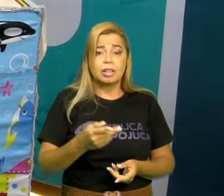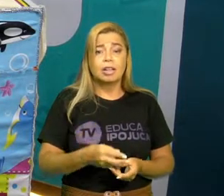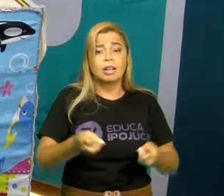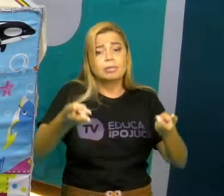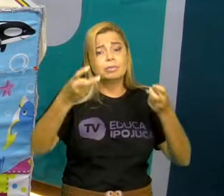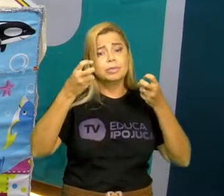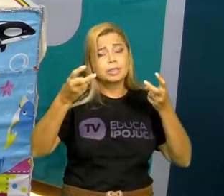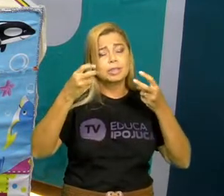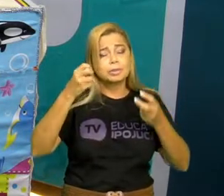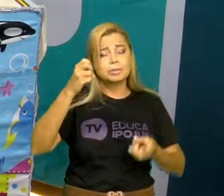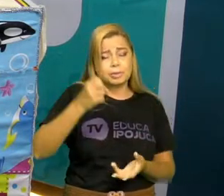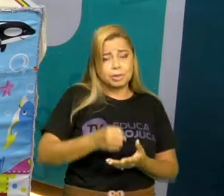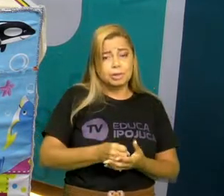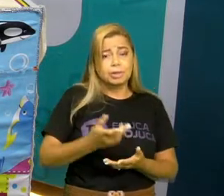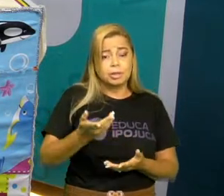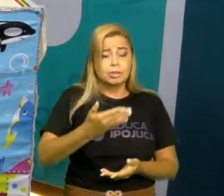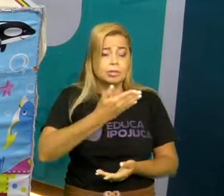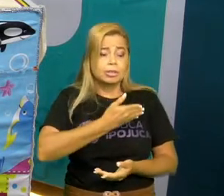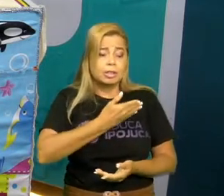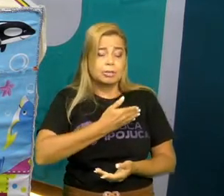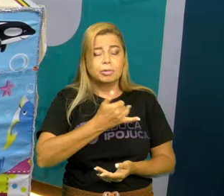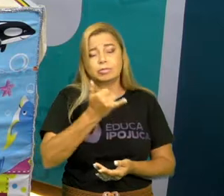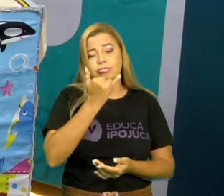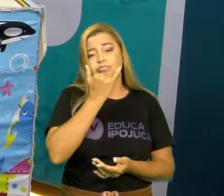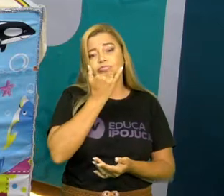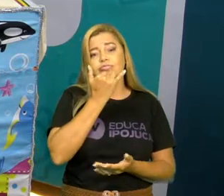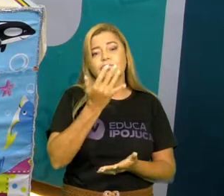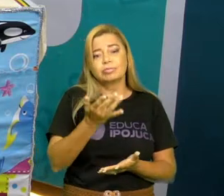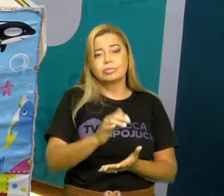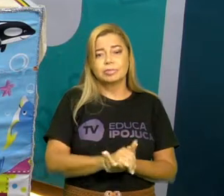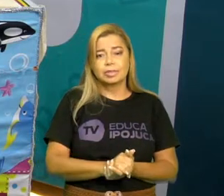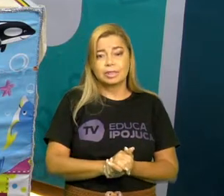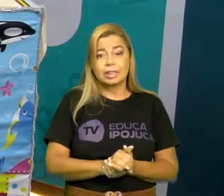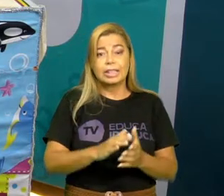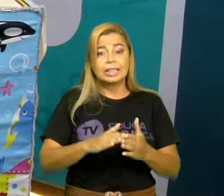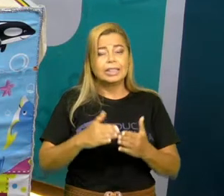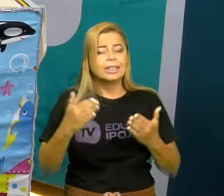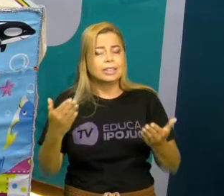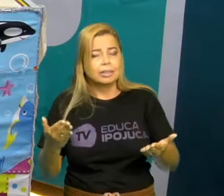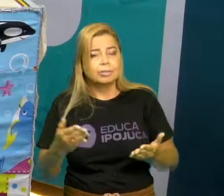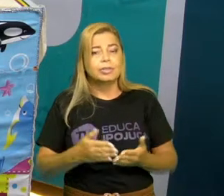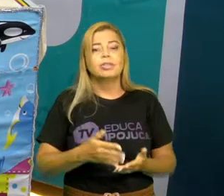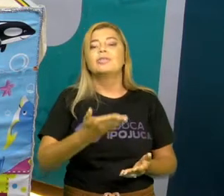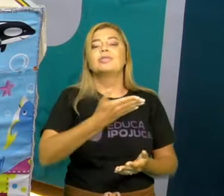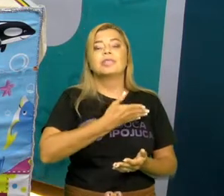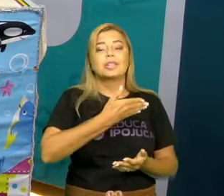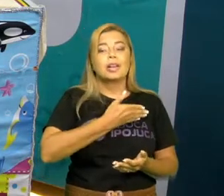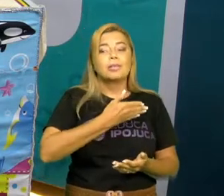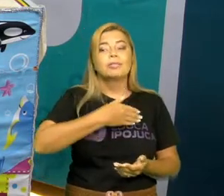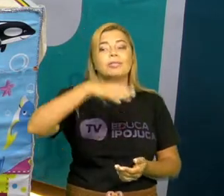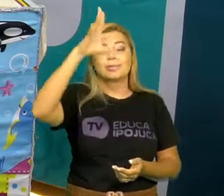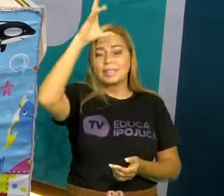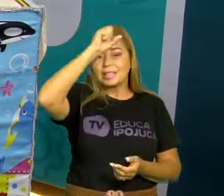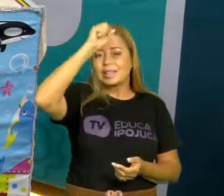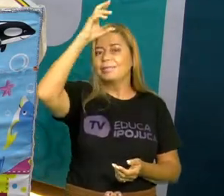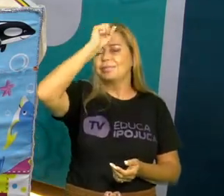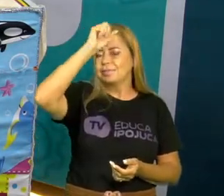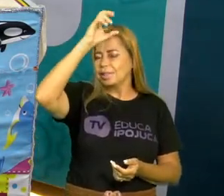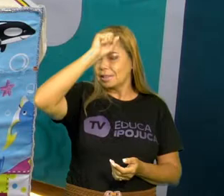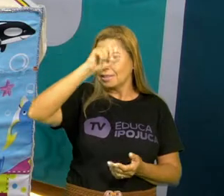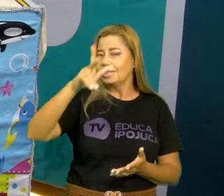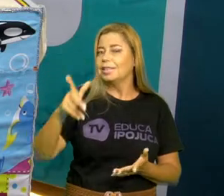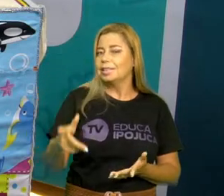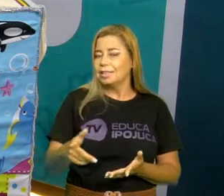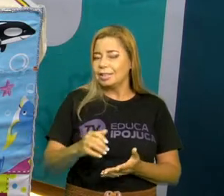de todo o coração. Mas também ela viu que eles aprenderam a lição, né, Leiturinha?